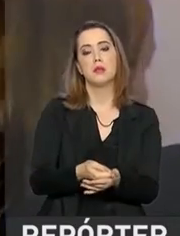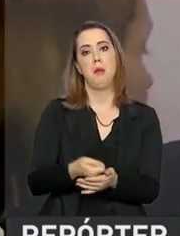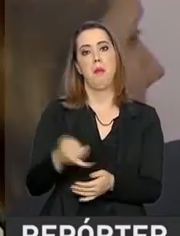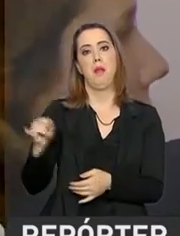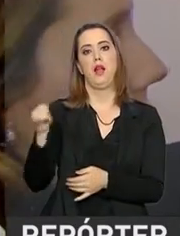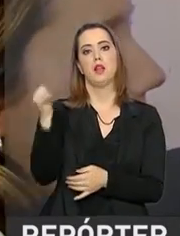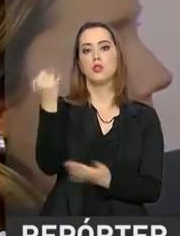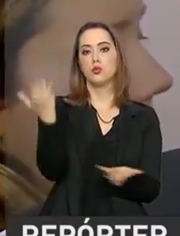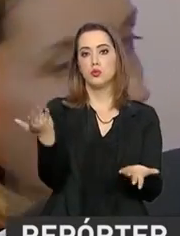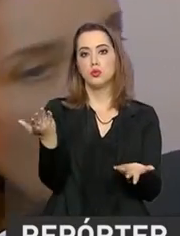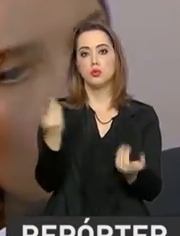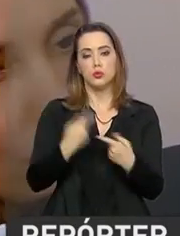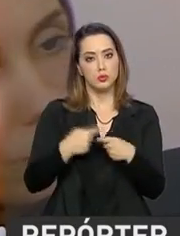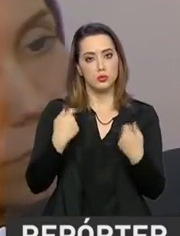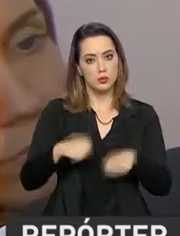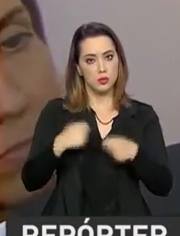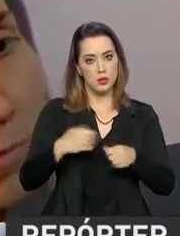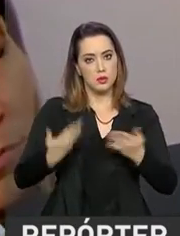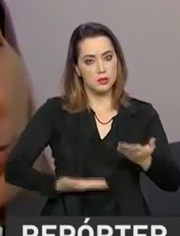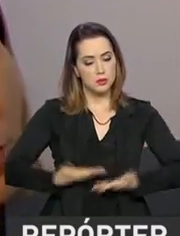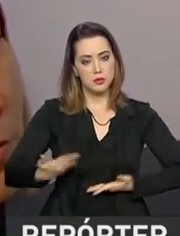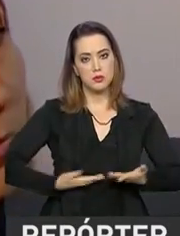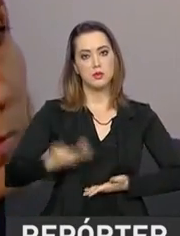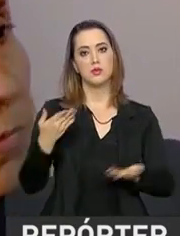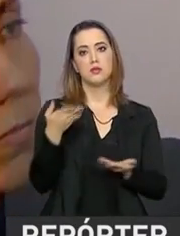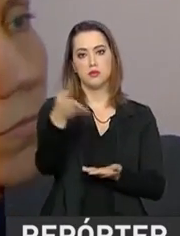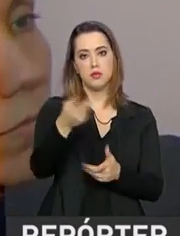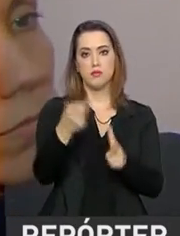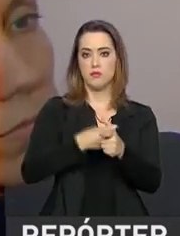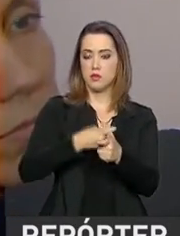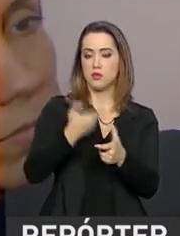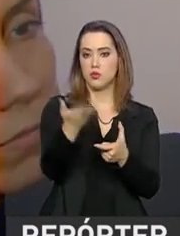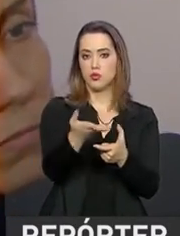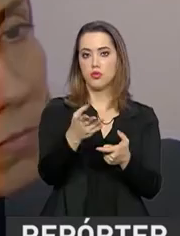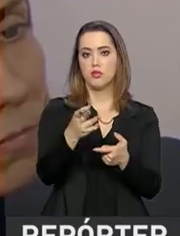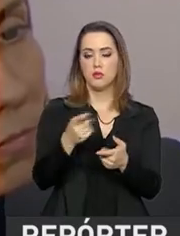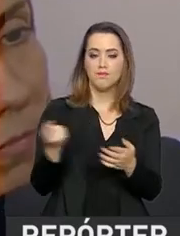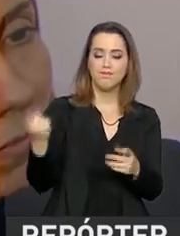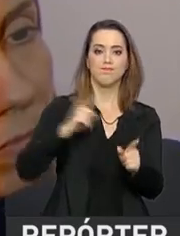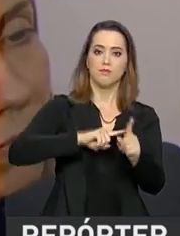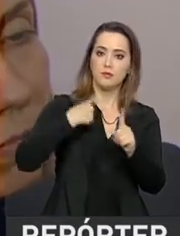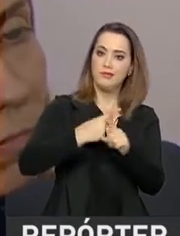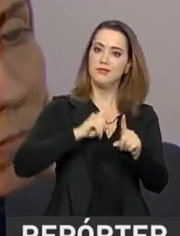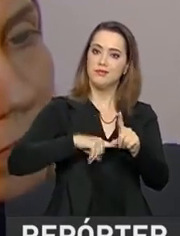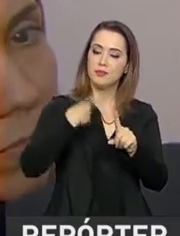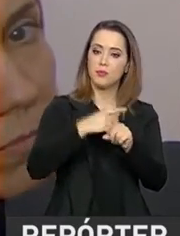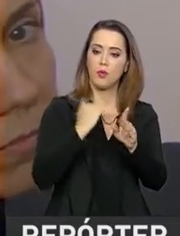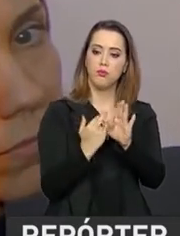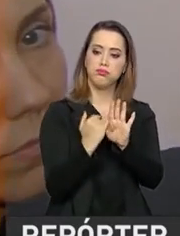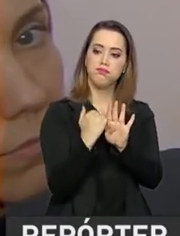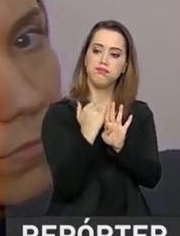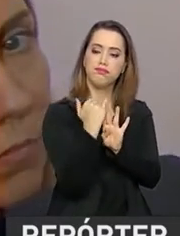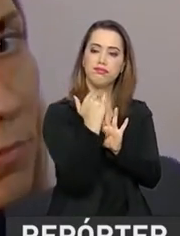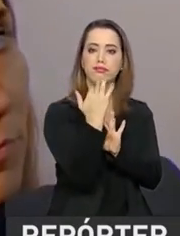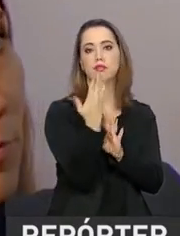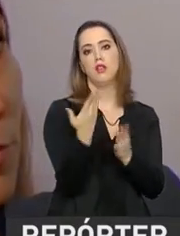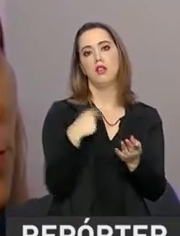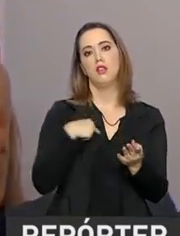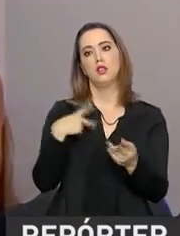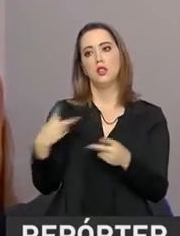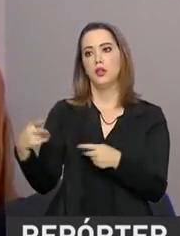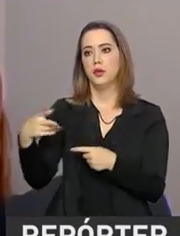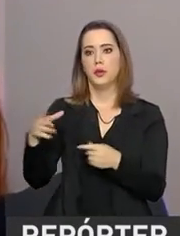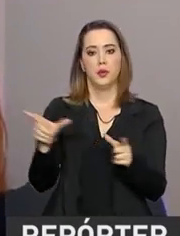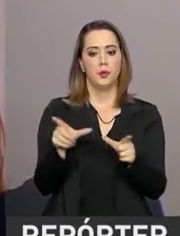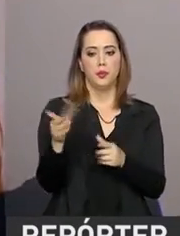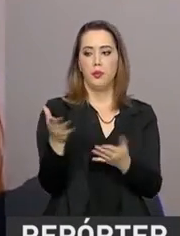tem que pagar serviço sobre a taxa de serviço sobre essa dívida isto cada vez que isto vai aumentando essas duas variáveis não